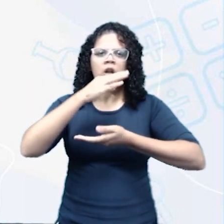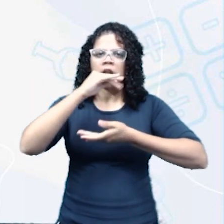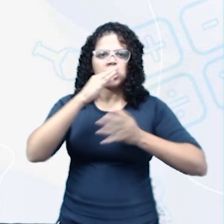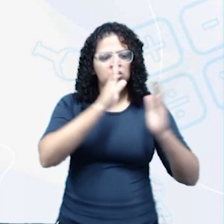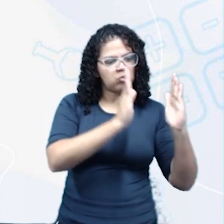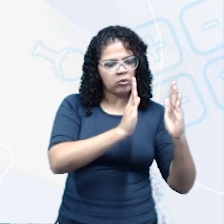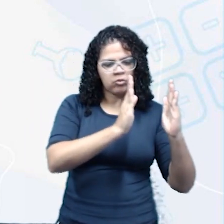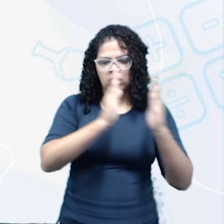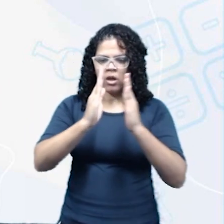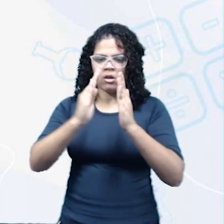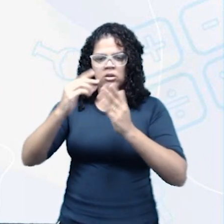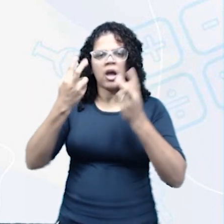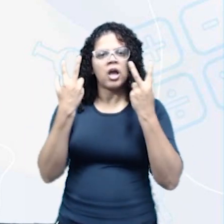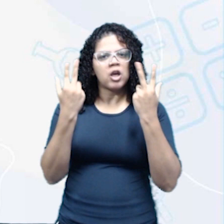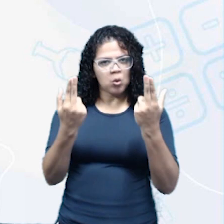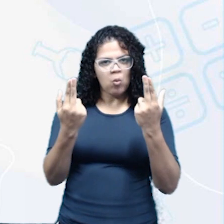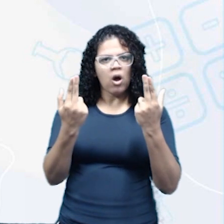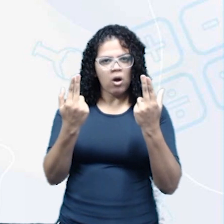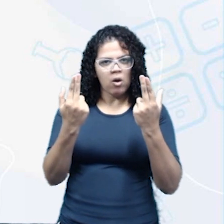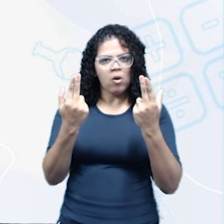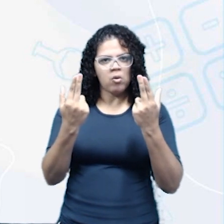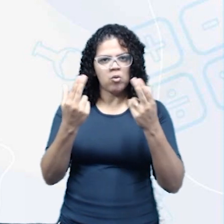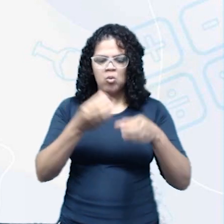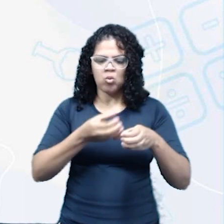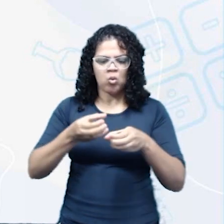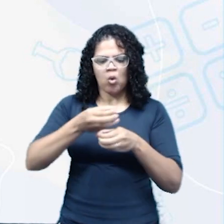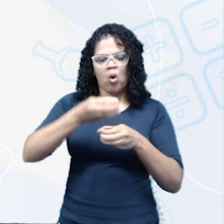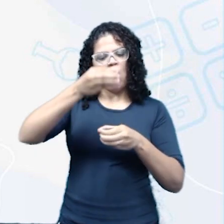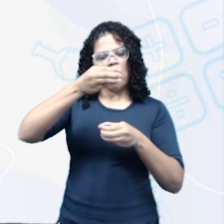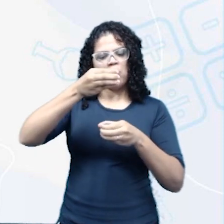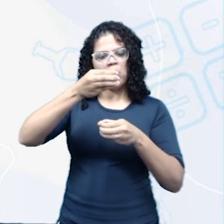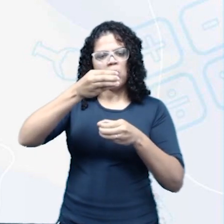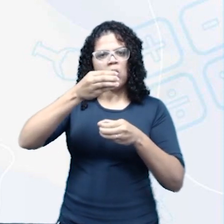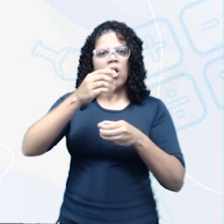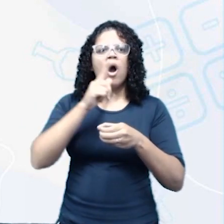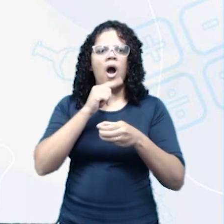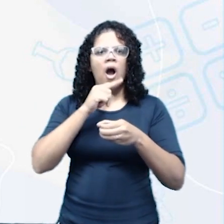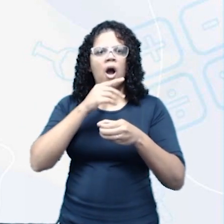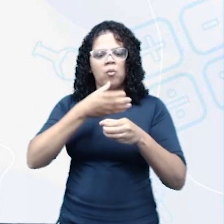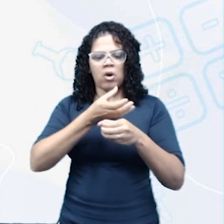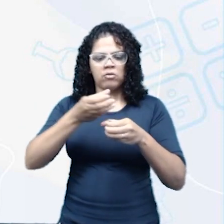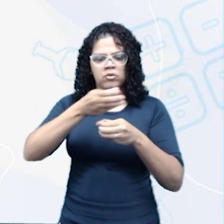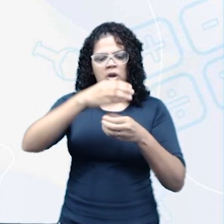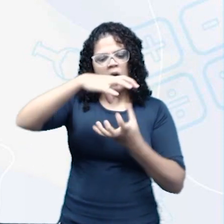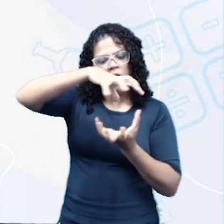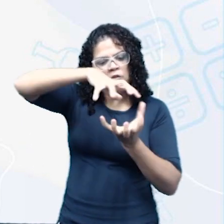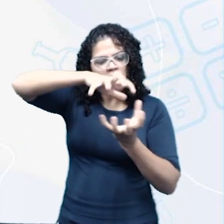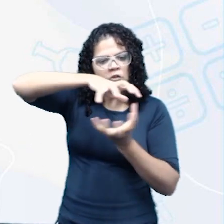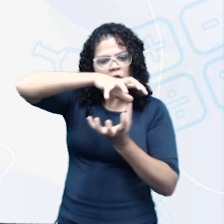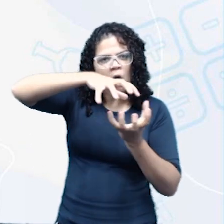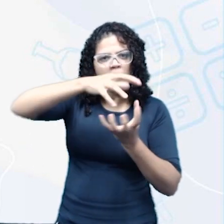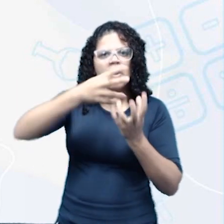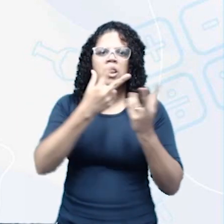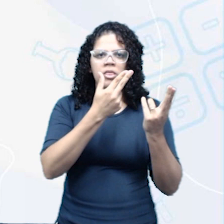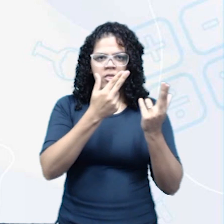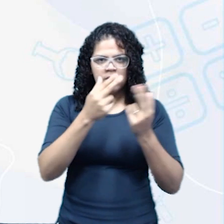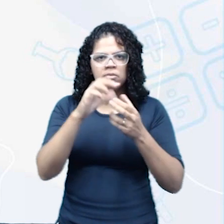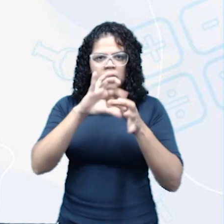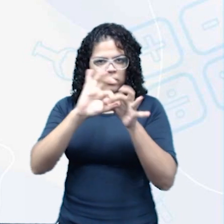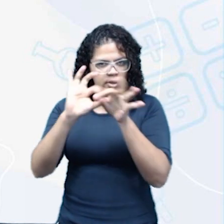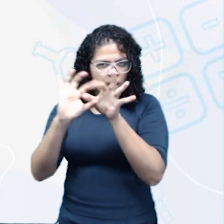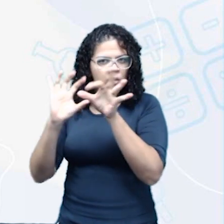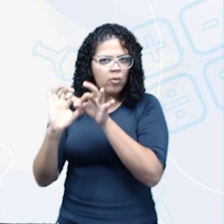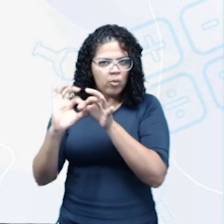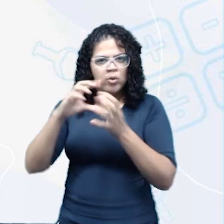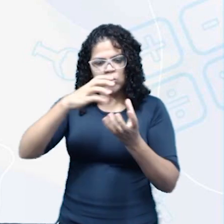copo mais bonito que você coloca a água, a água vai tomar a forma do copo. Se você colocar numa xícara, ela toma a forma da